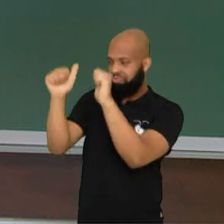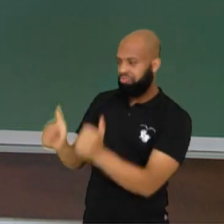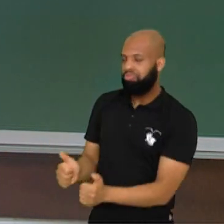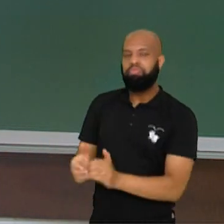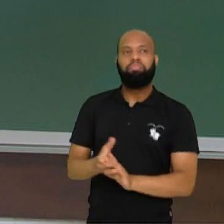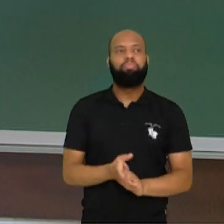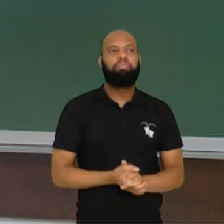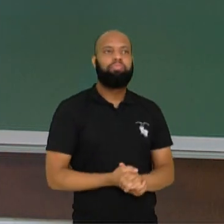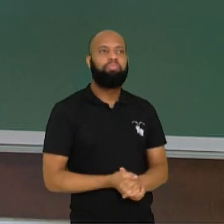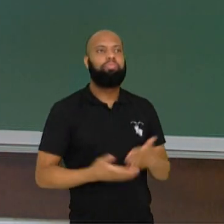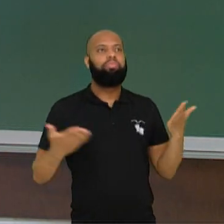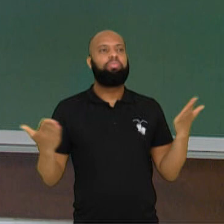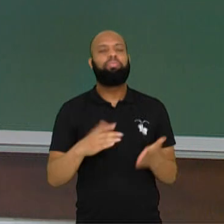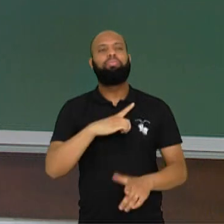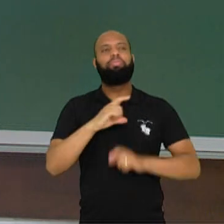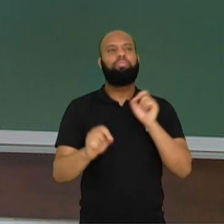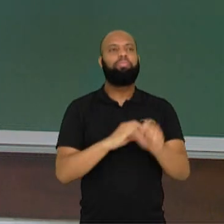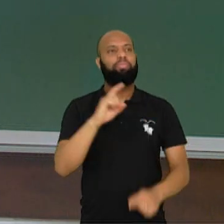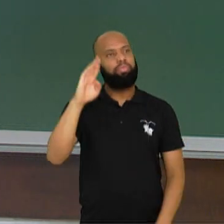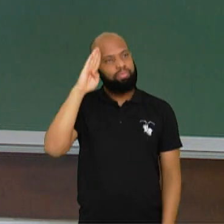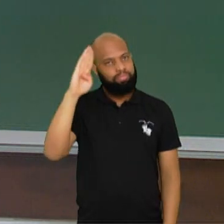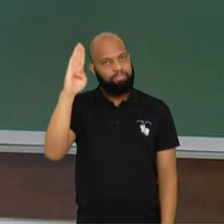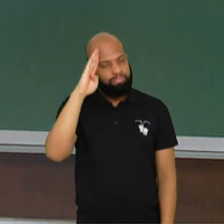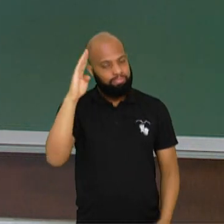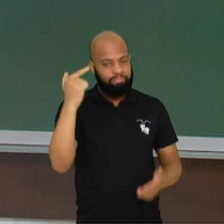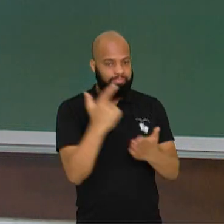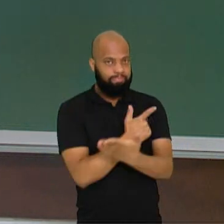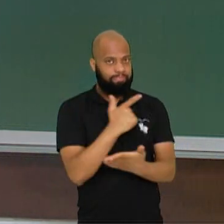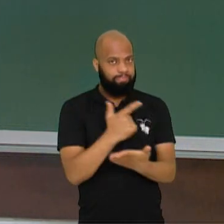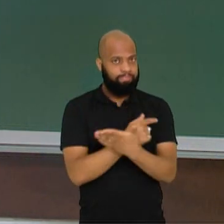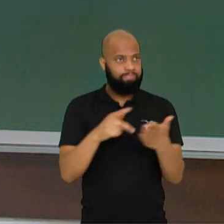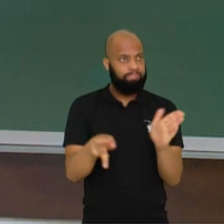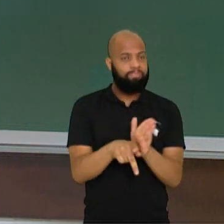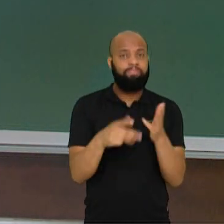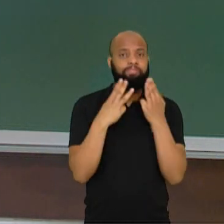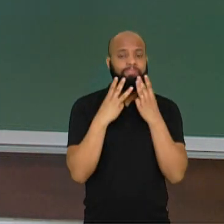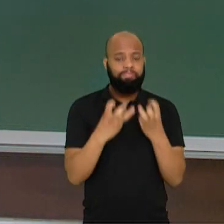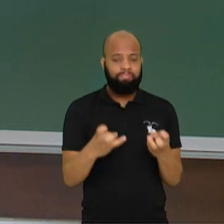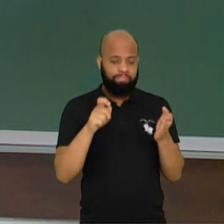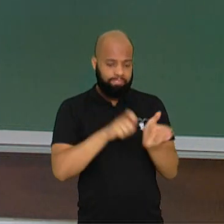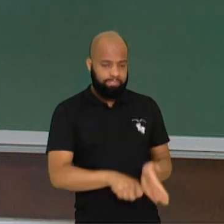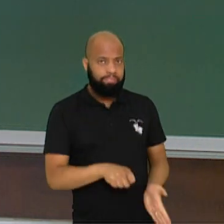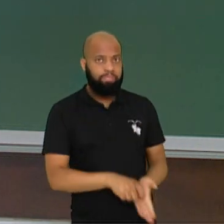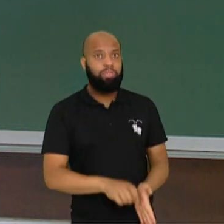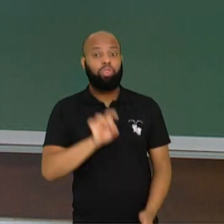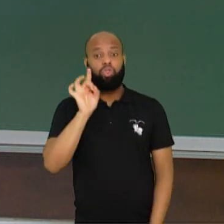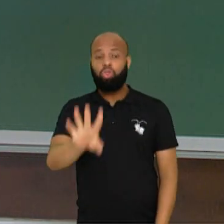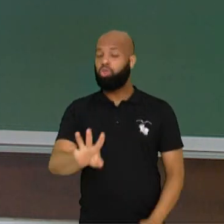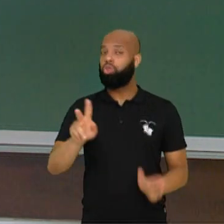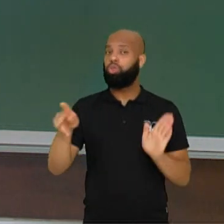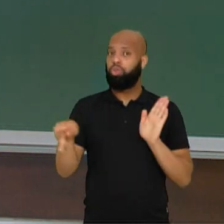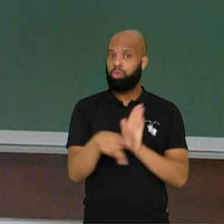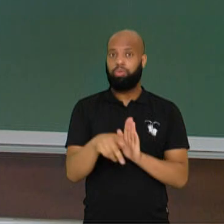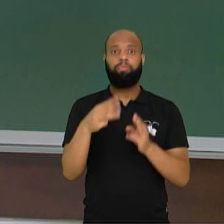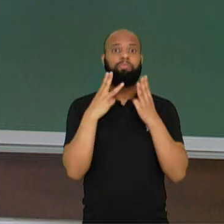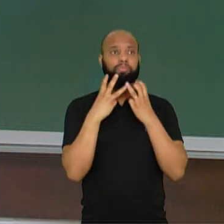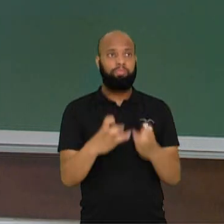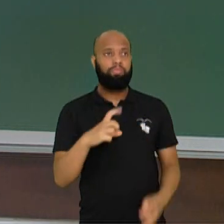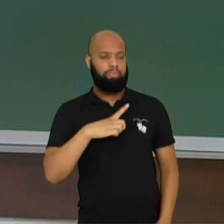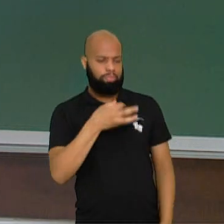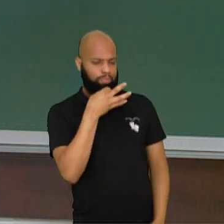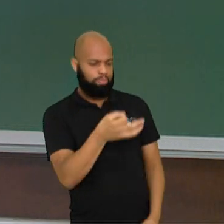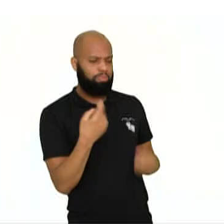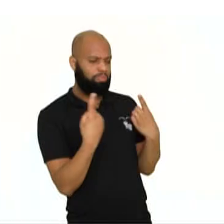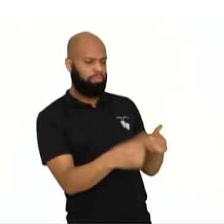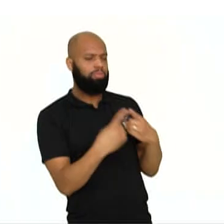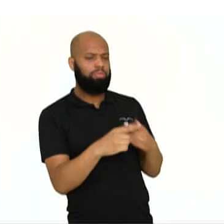Bom, aqui a gente tem as principais obras de Marx escritas apenas por ele. Então, a Crítica da Filosofia